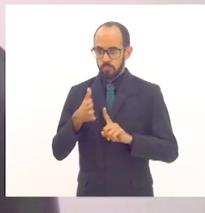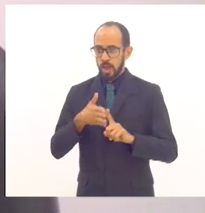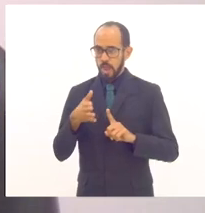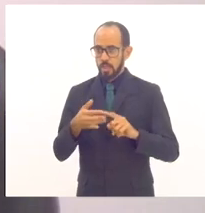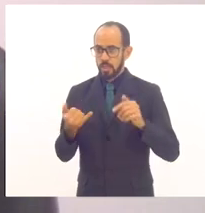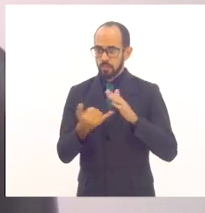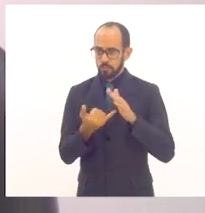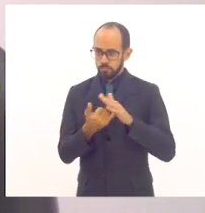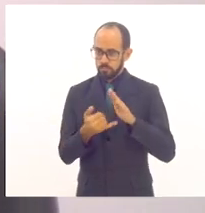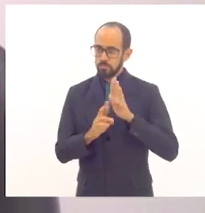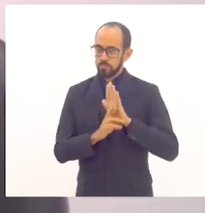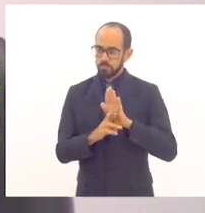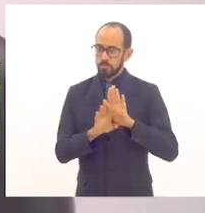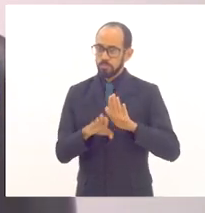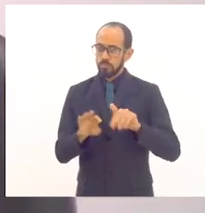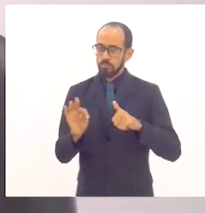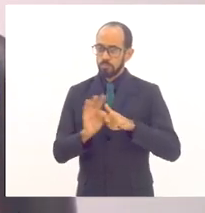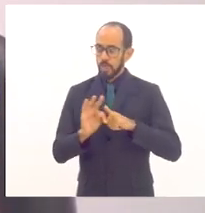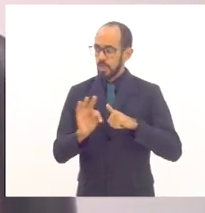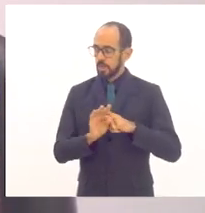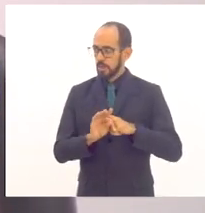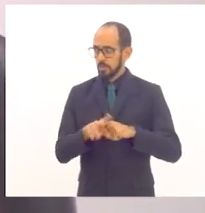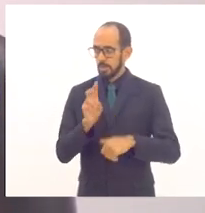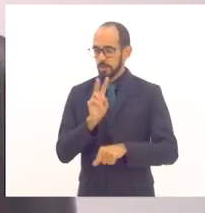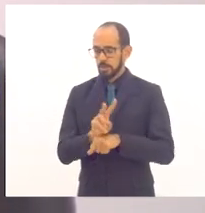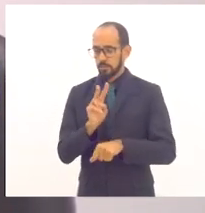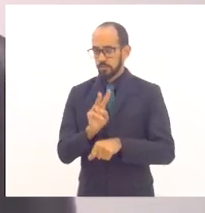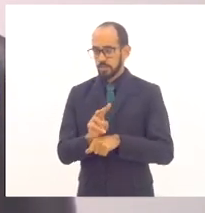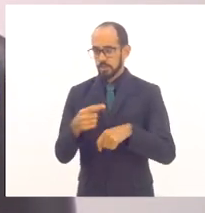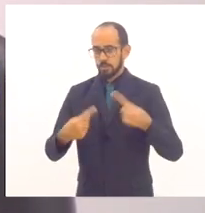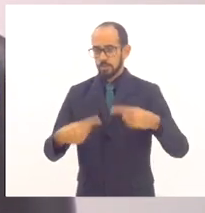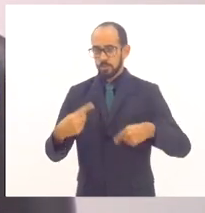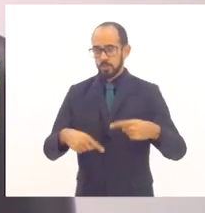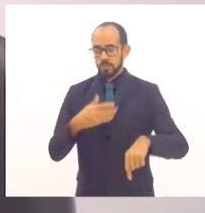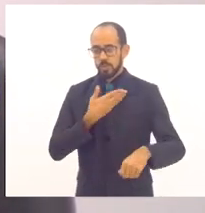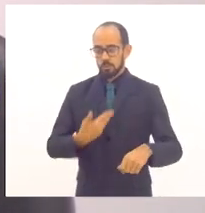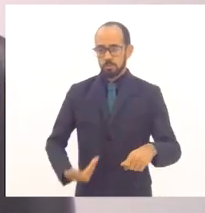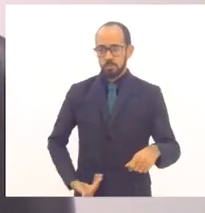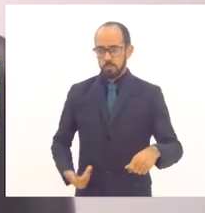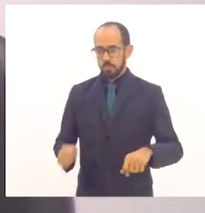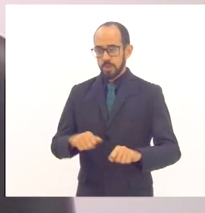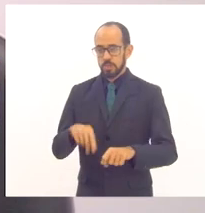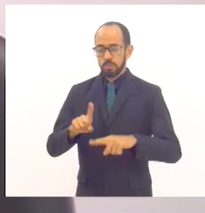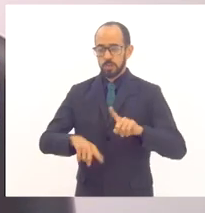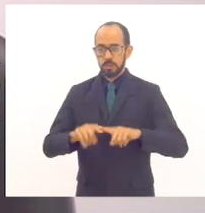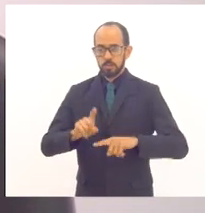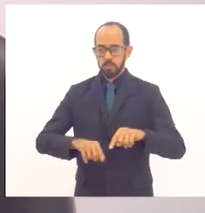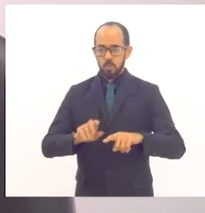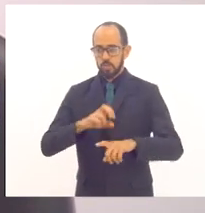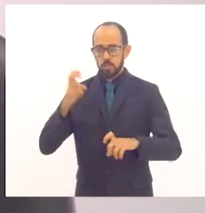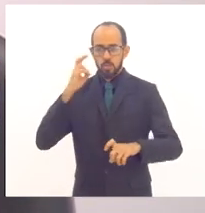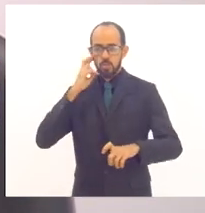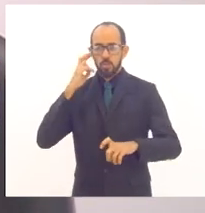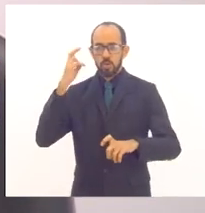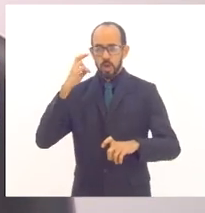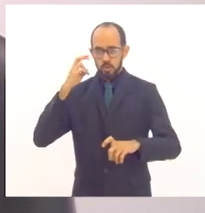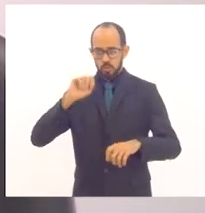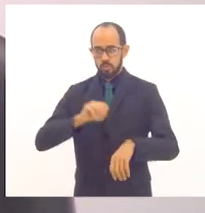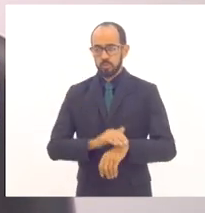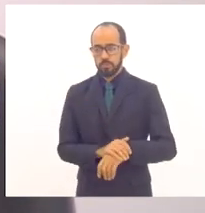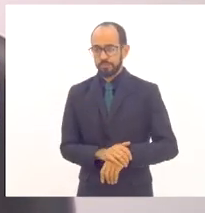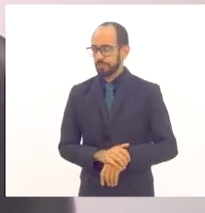técnica, conceitual, em defesa da política pública de patrimônio cultural e material,